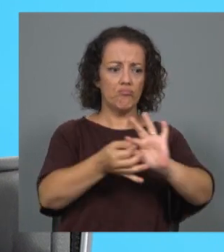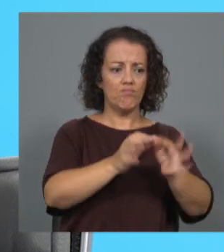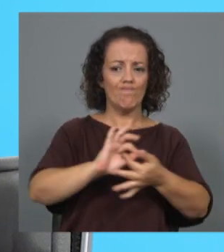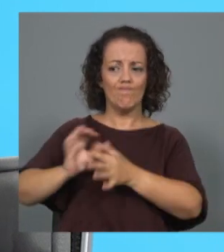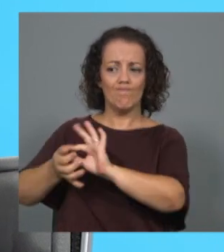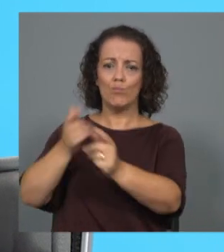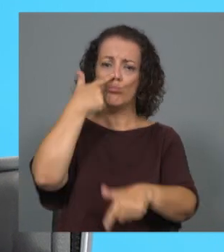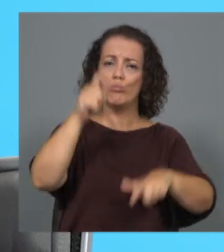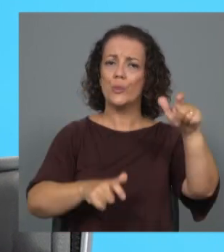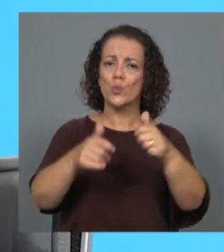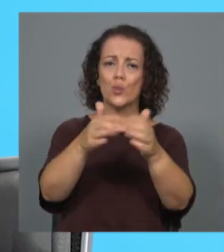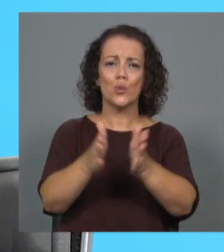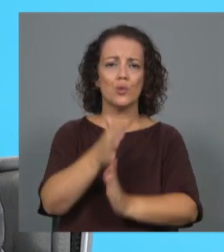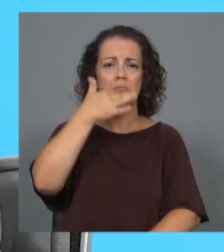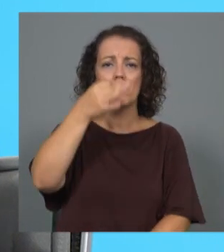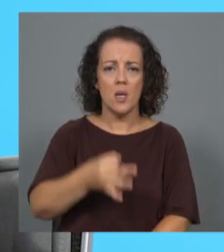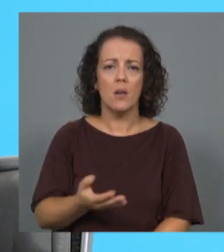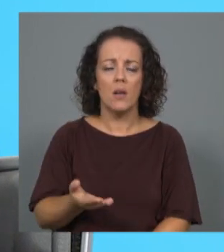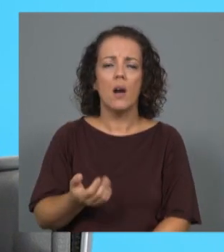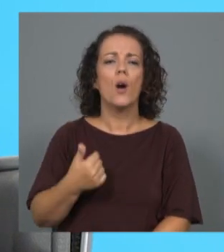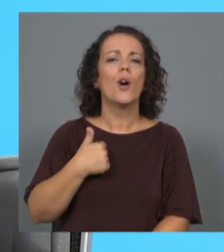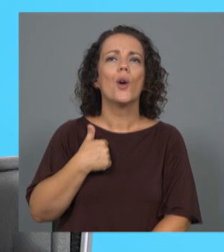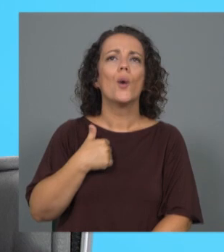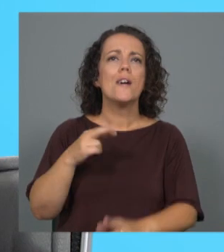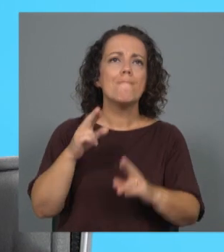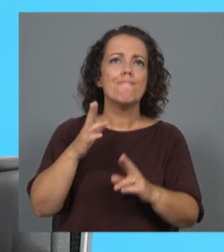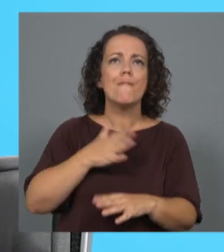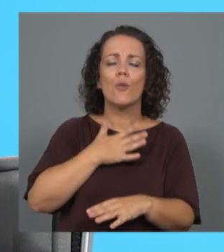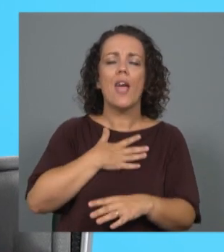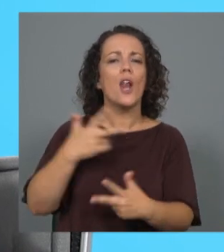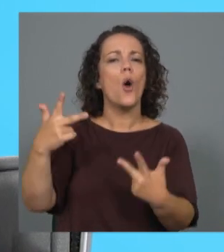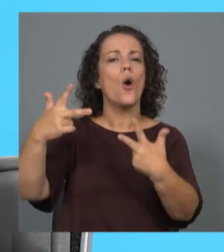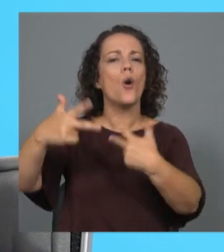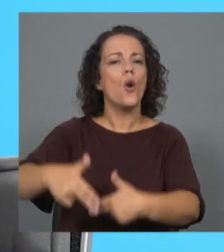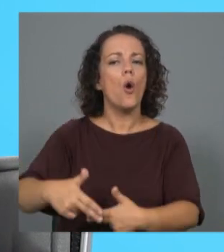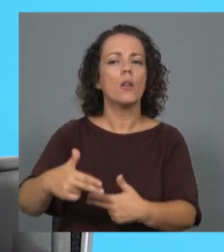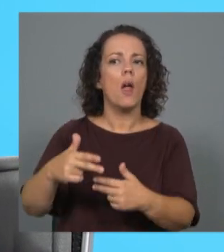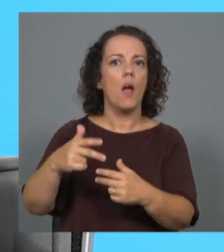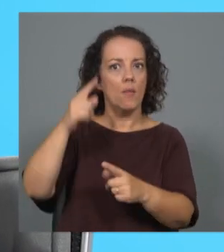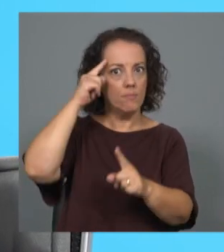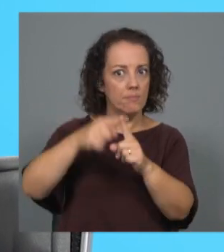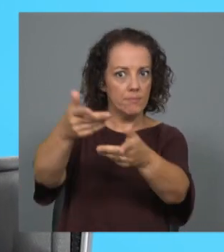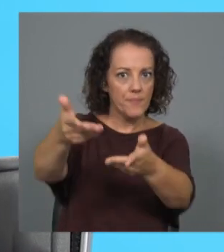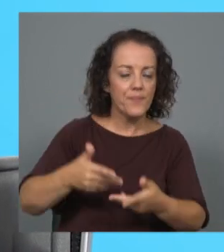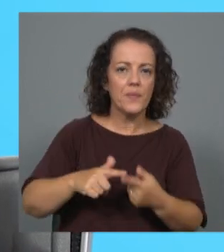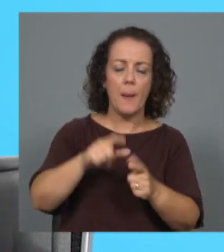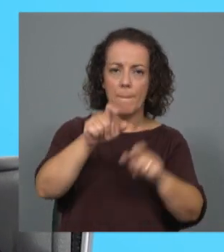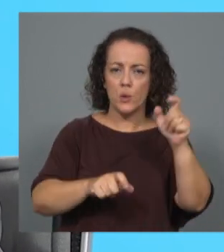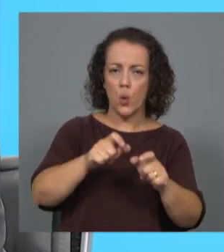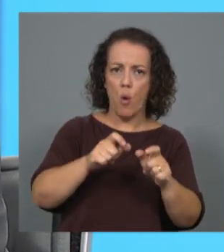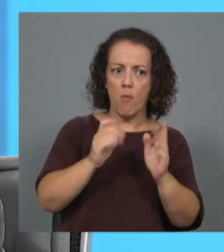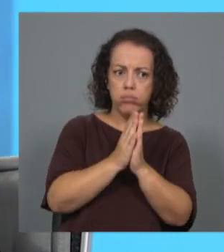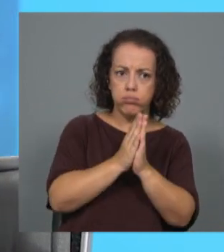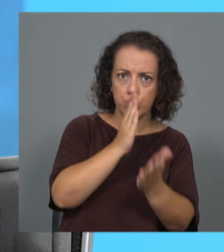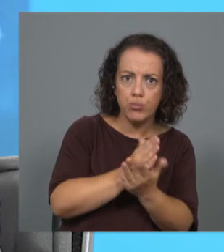nós gostaríamos que não houvesse restrições. Por isso, não é só para cristãos, não é só para missionários, é para